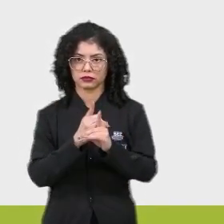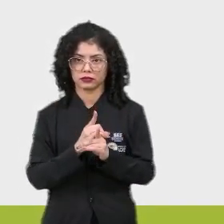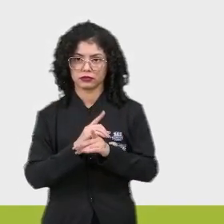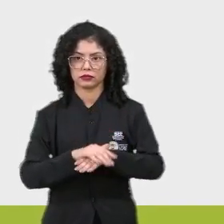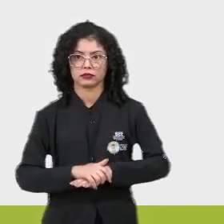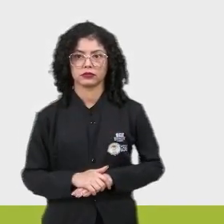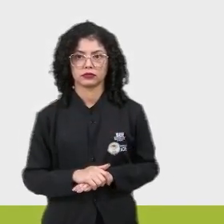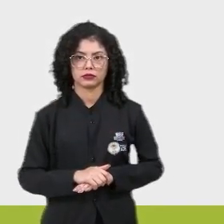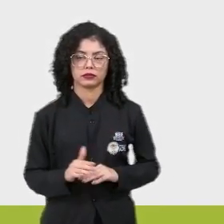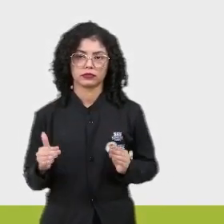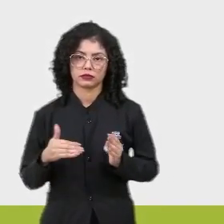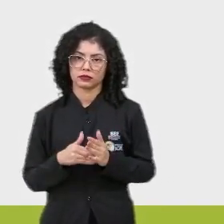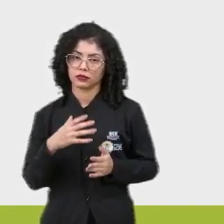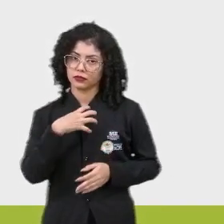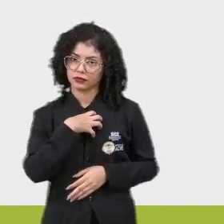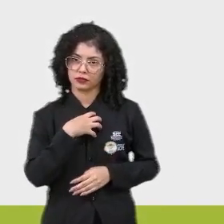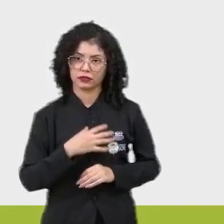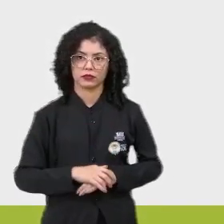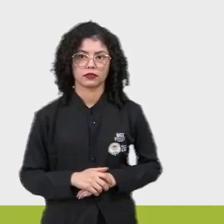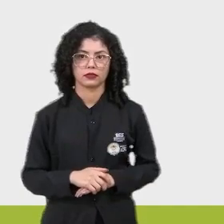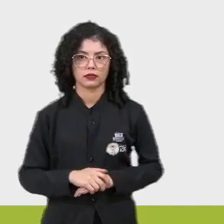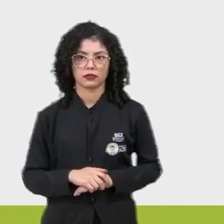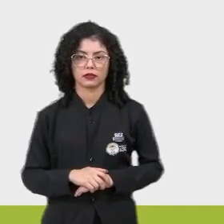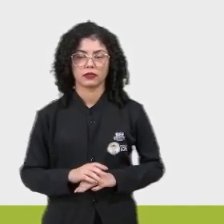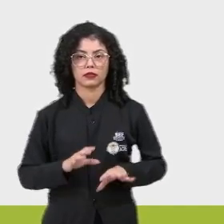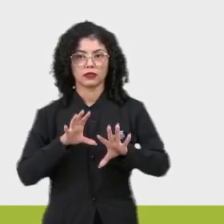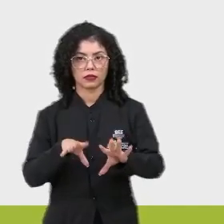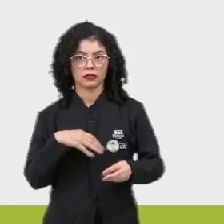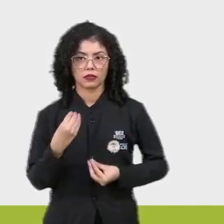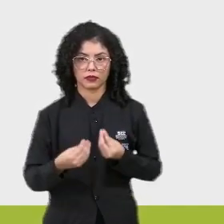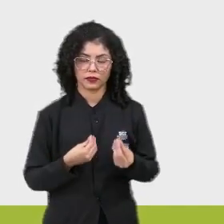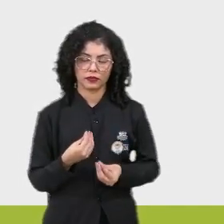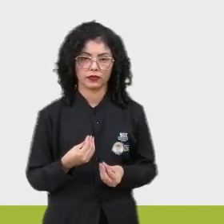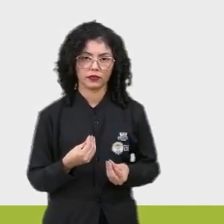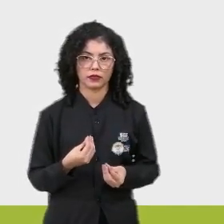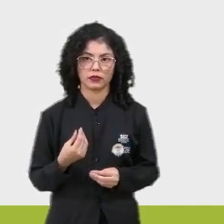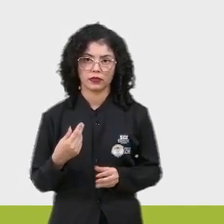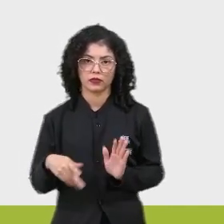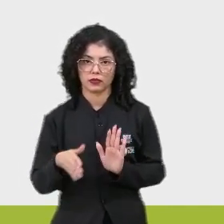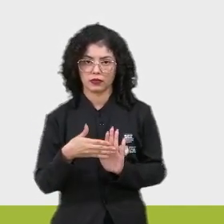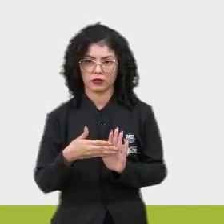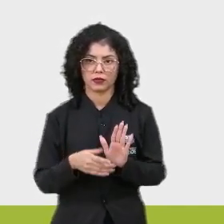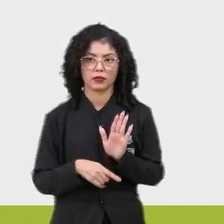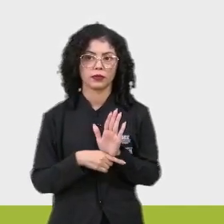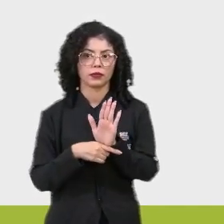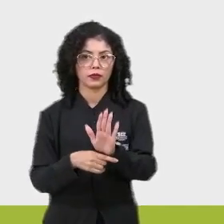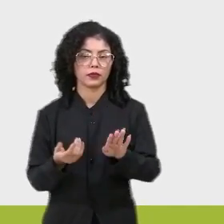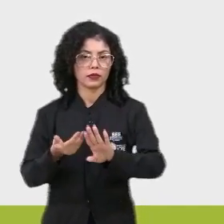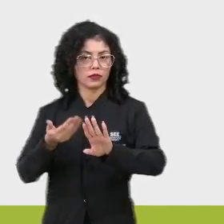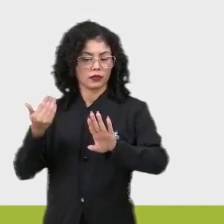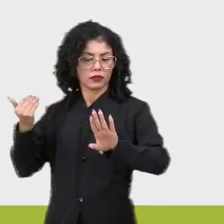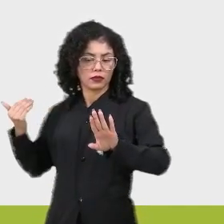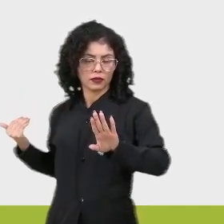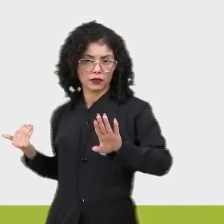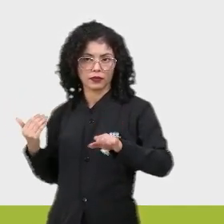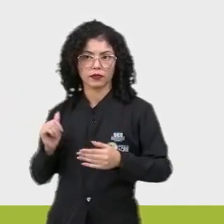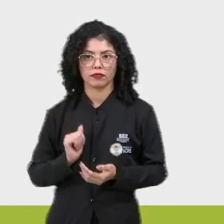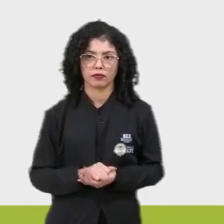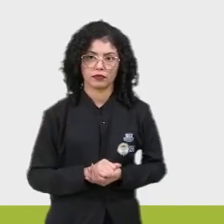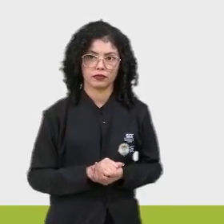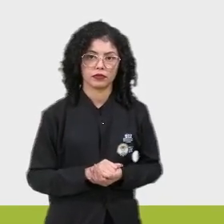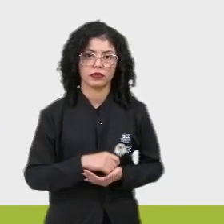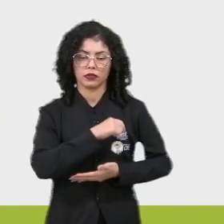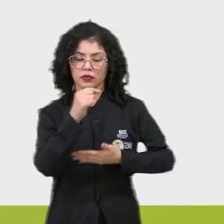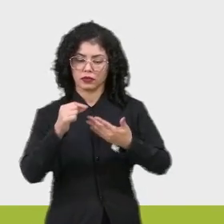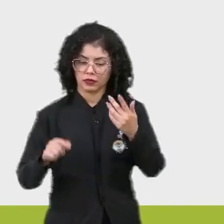descobertos até o momento. Assim como Mendeleev propôs lá na sua época,